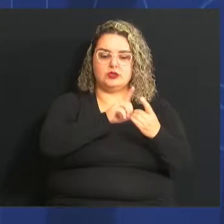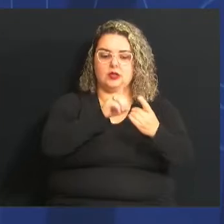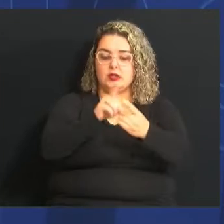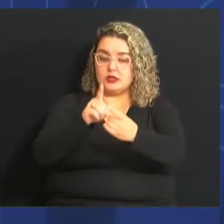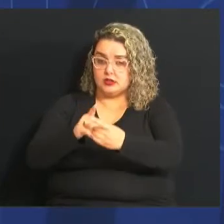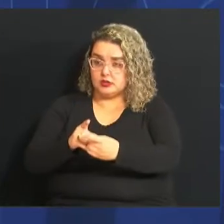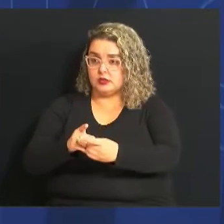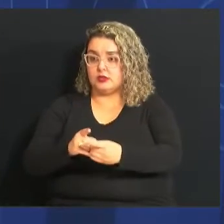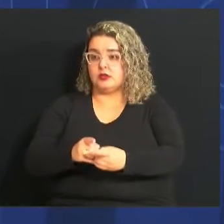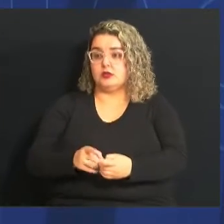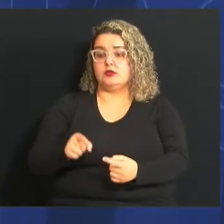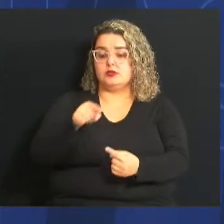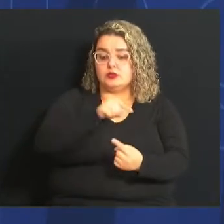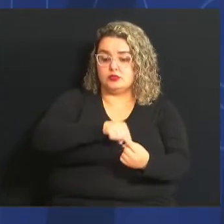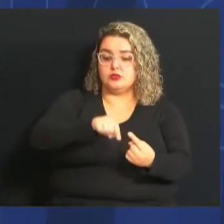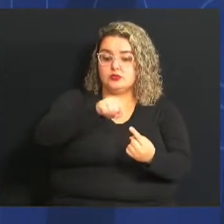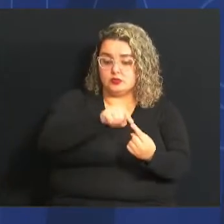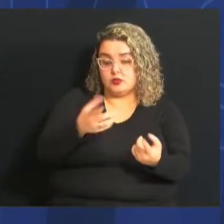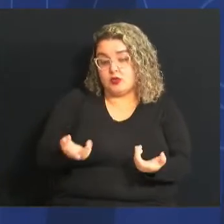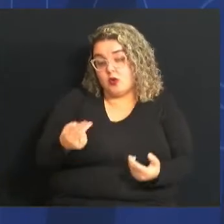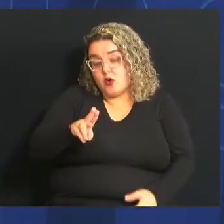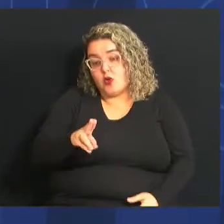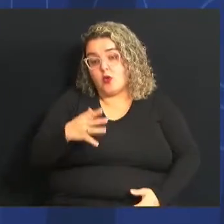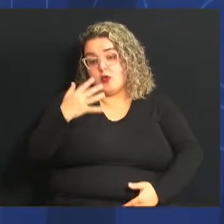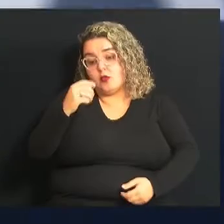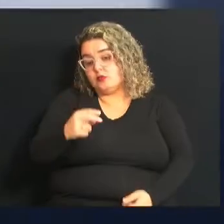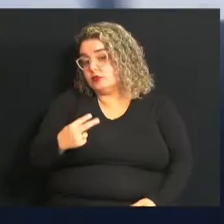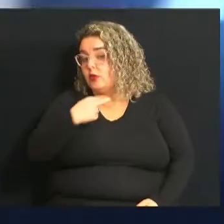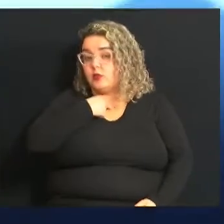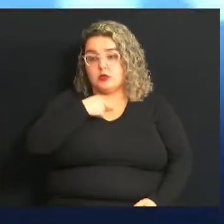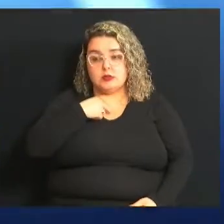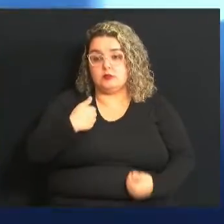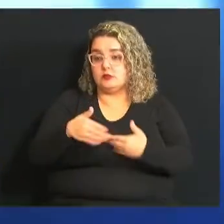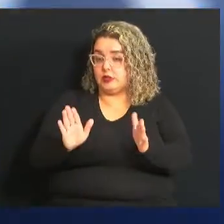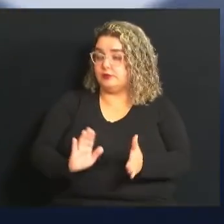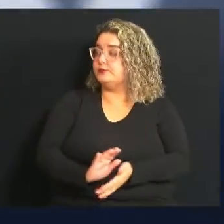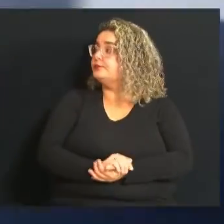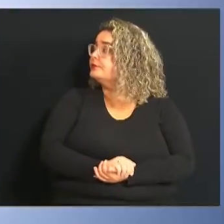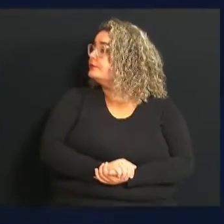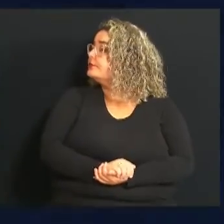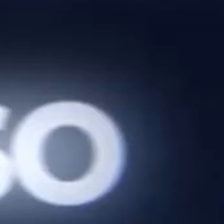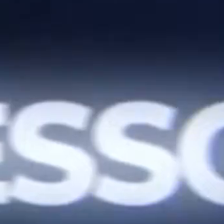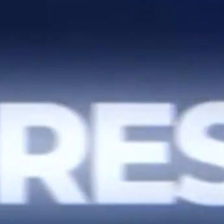seus fins ou impossibilitadas de funcionamento.